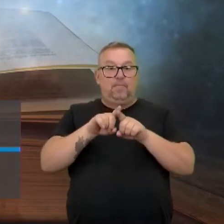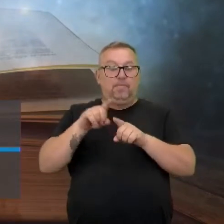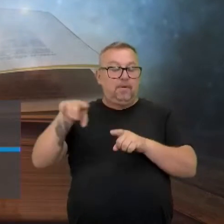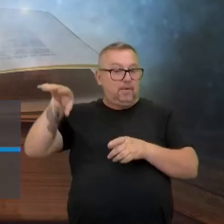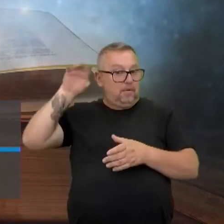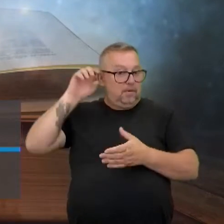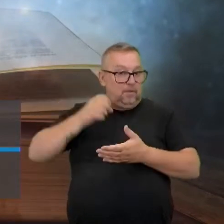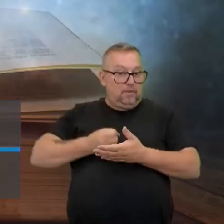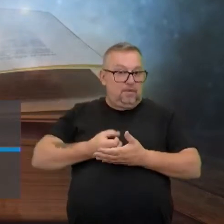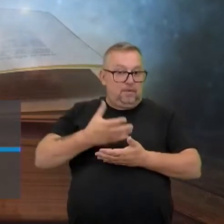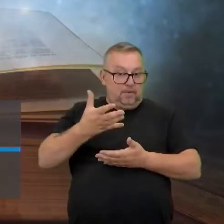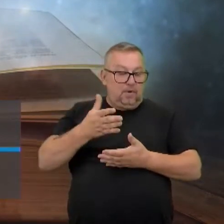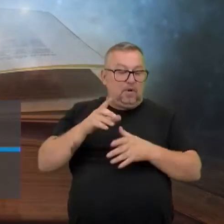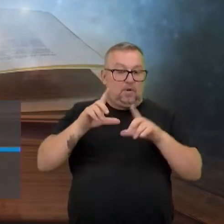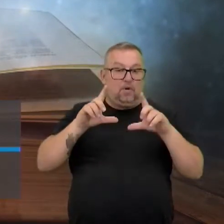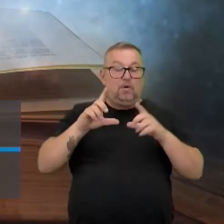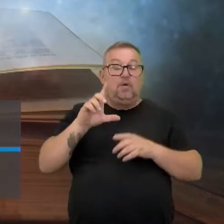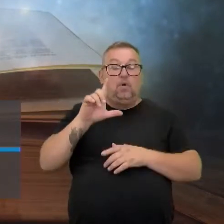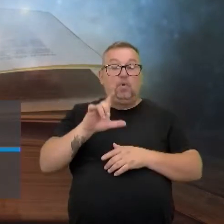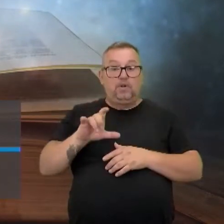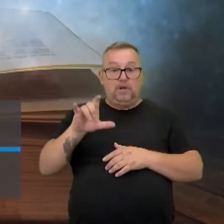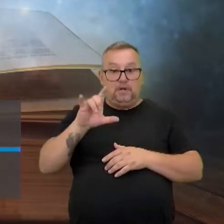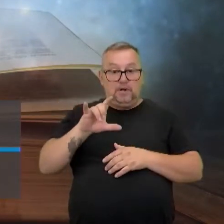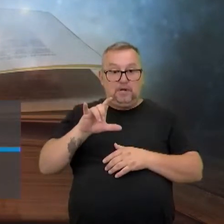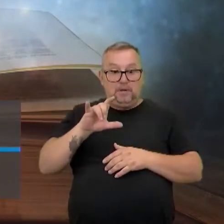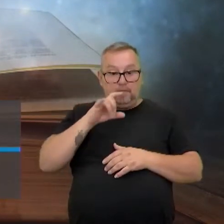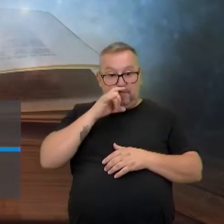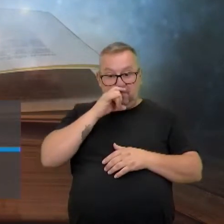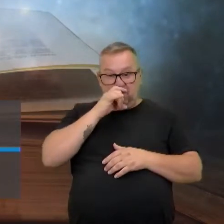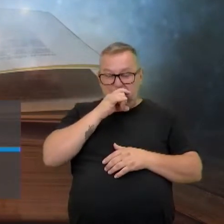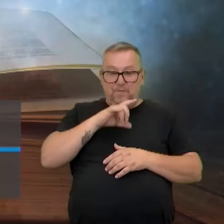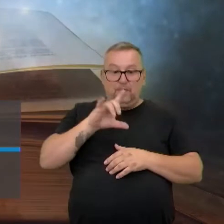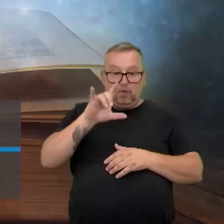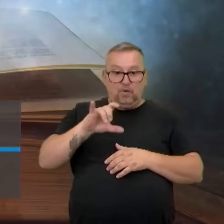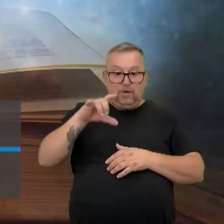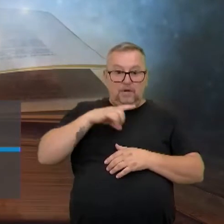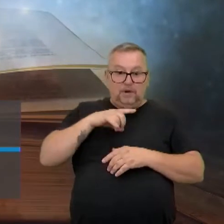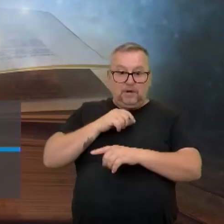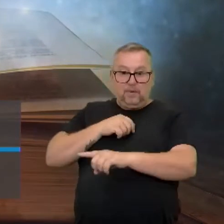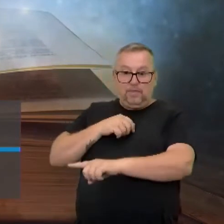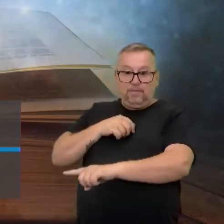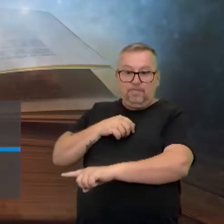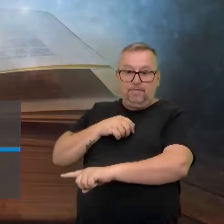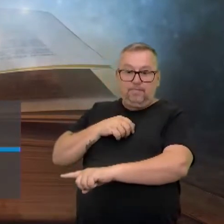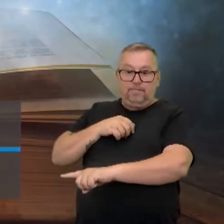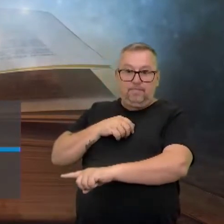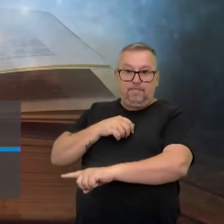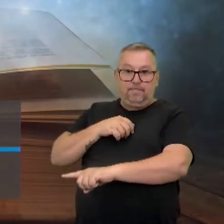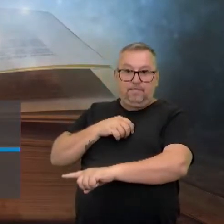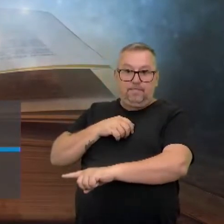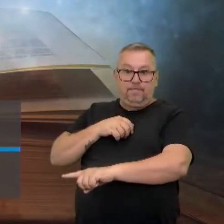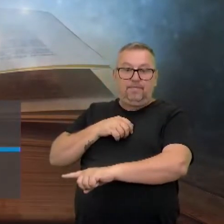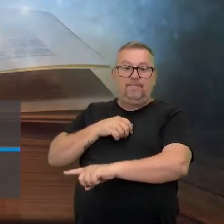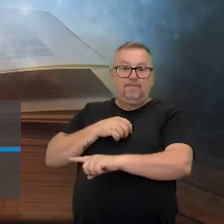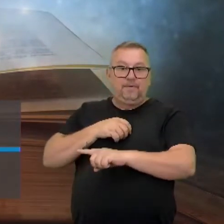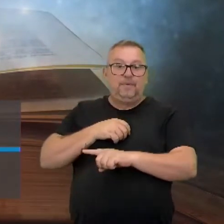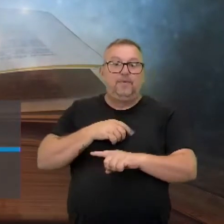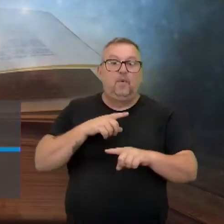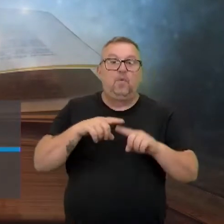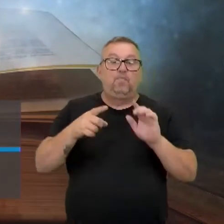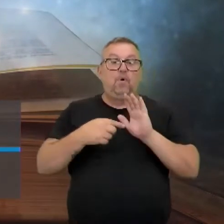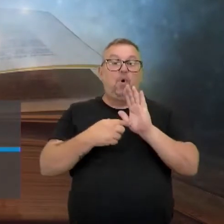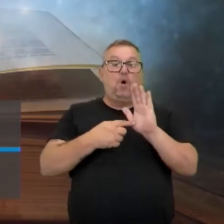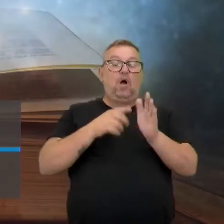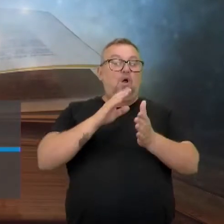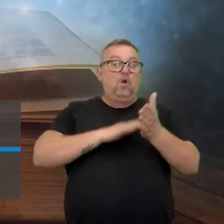colocar lá no nosso Instagram, Língua Portuguesa, CMSP_EM, e também naqueles 10 minutinhos que a gente fica, mostrando para